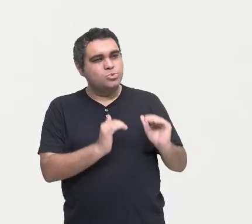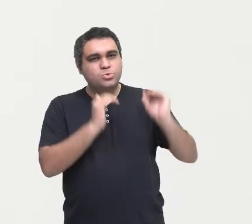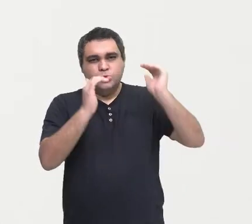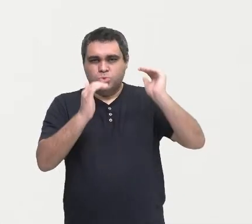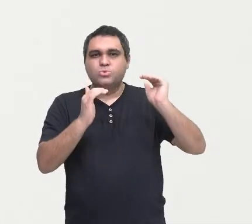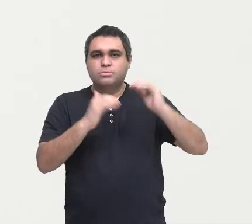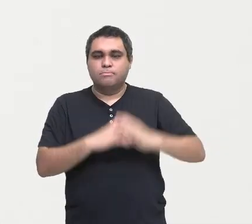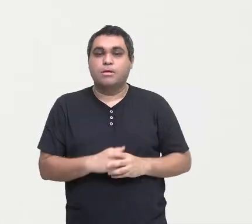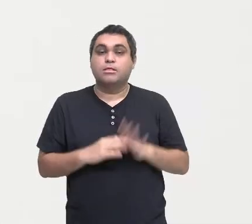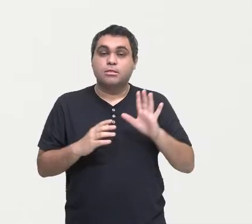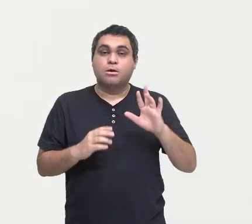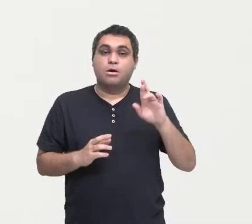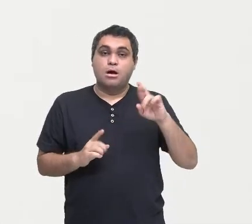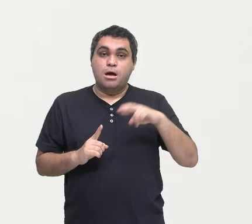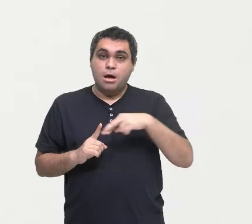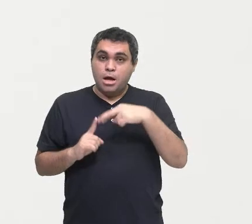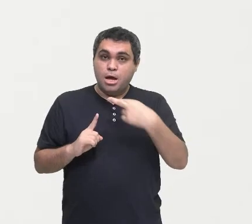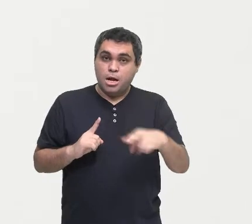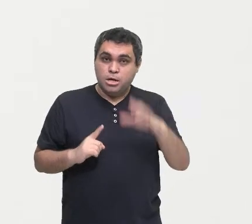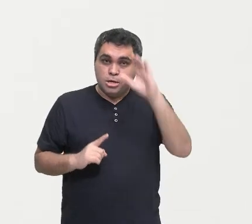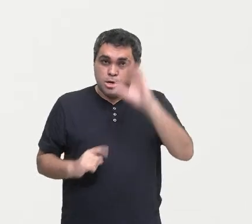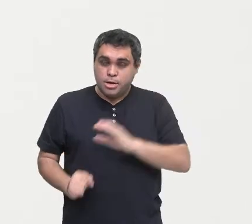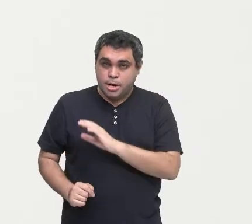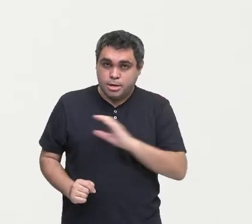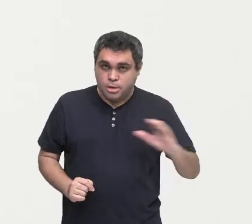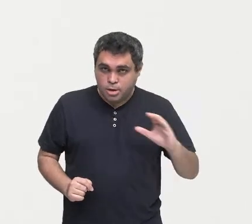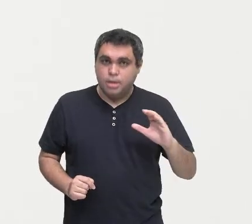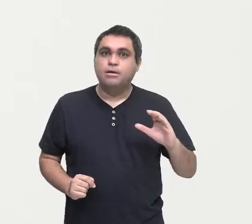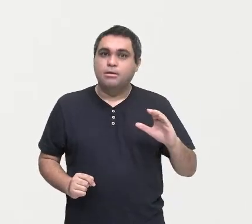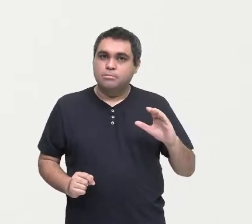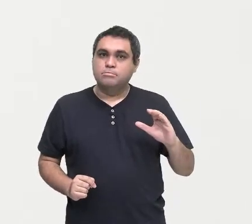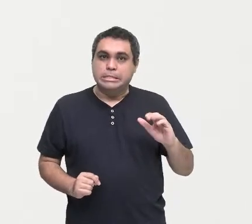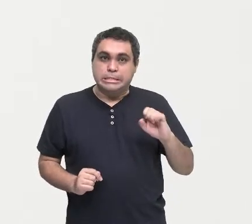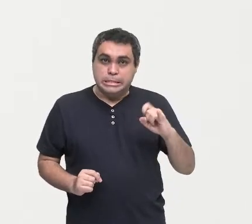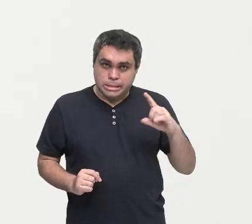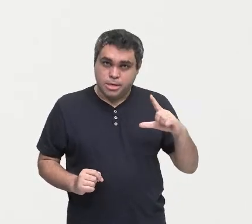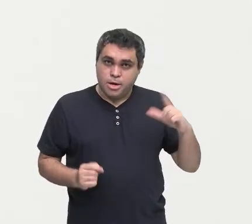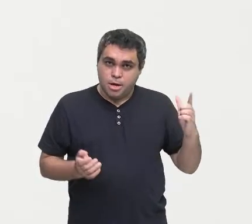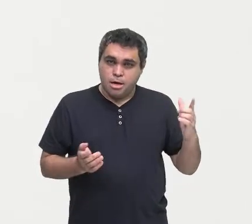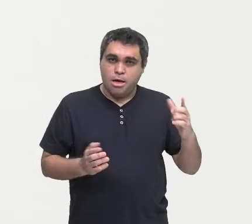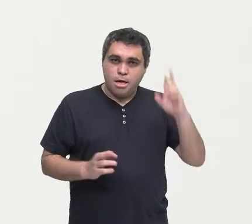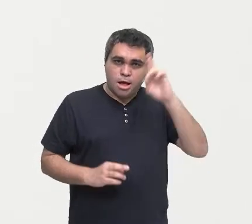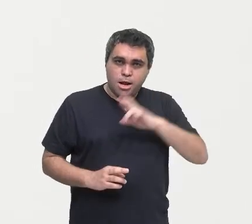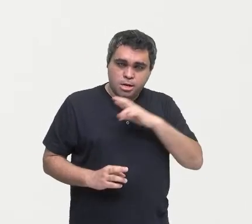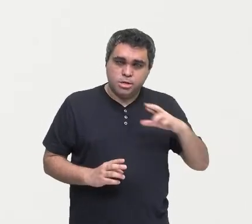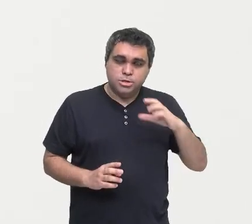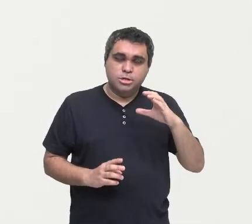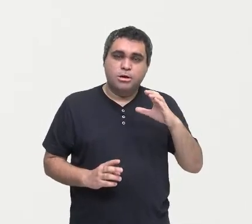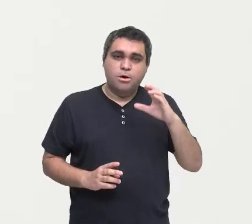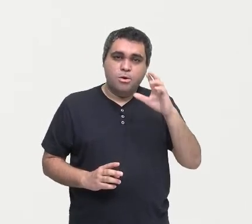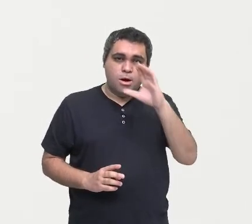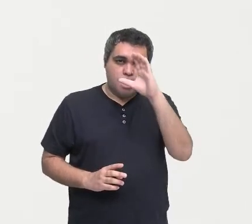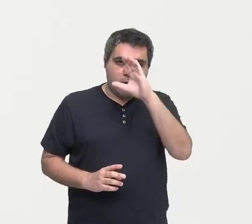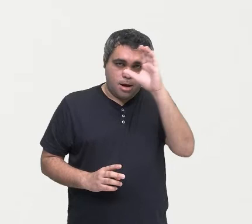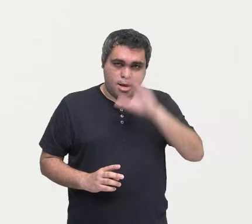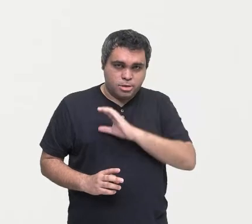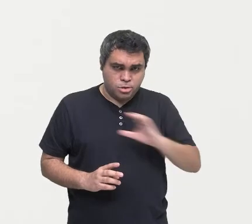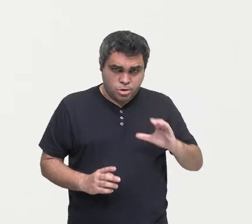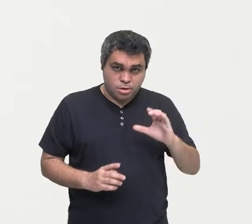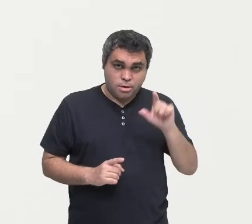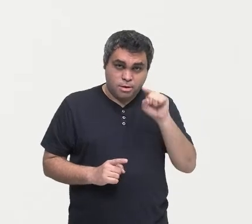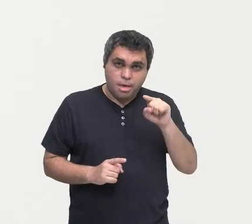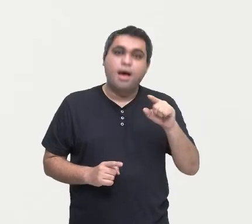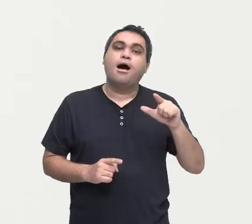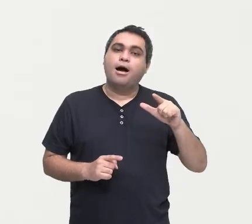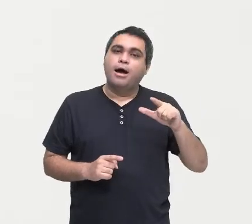católica é tomada como referência para a identificação das virtudes e dos erros humanos.